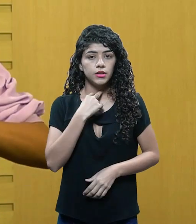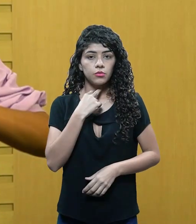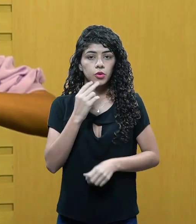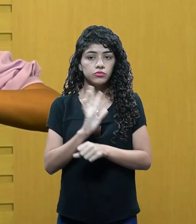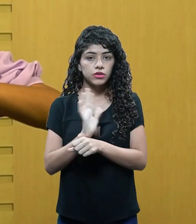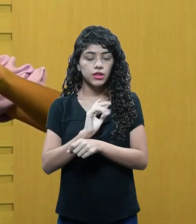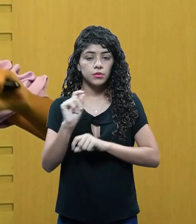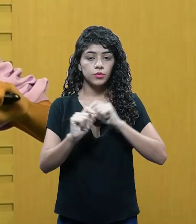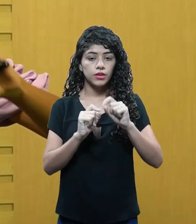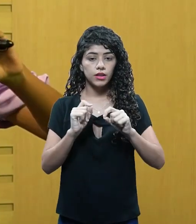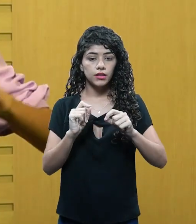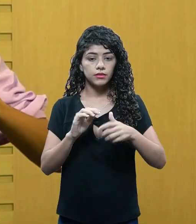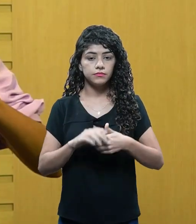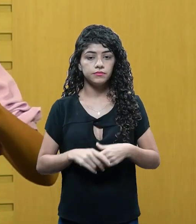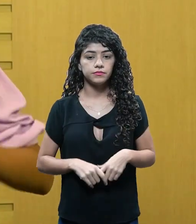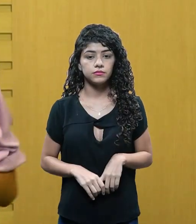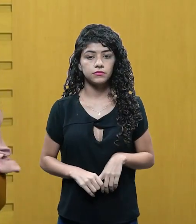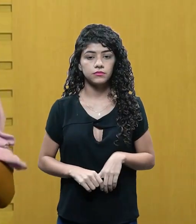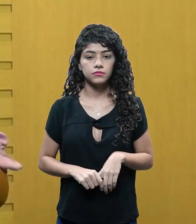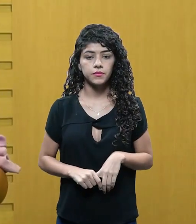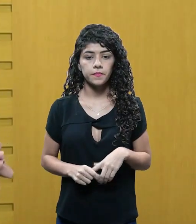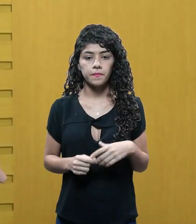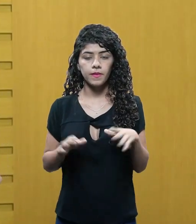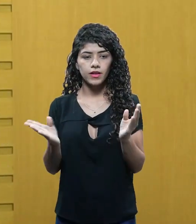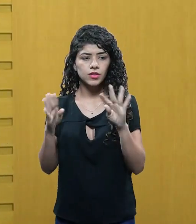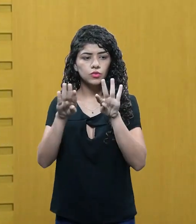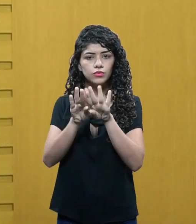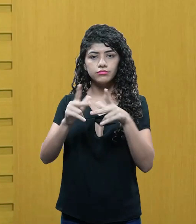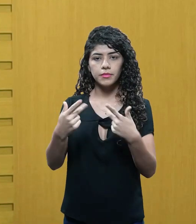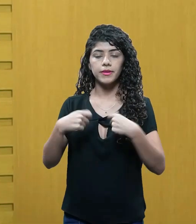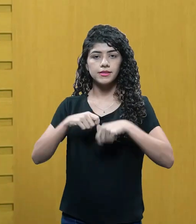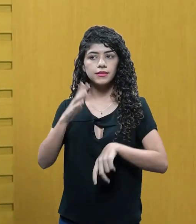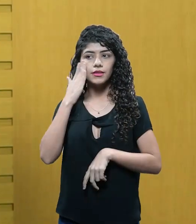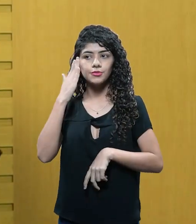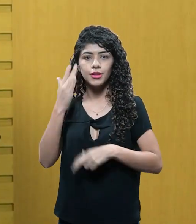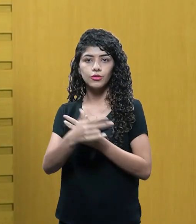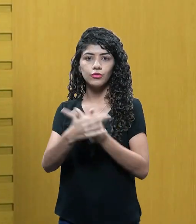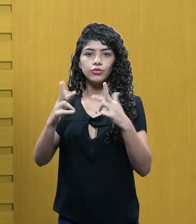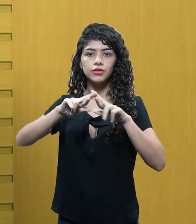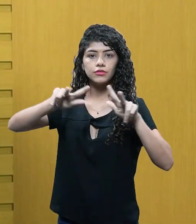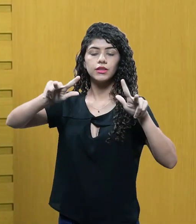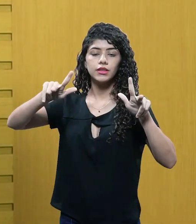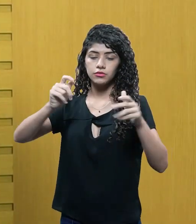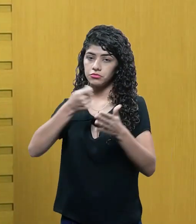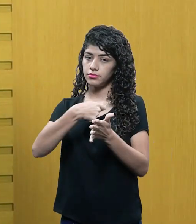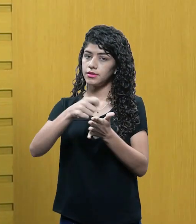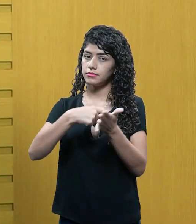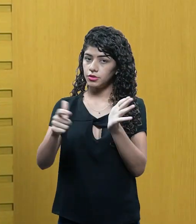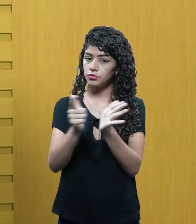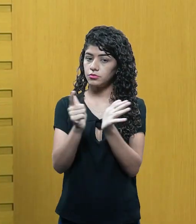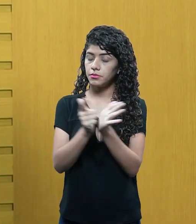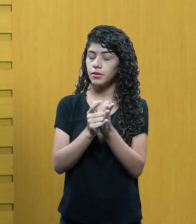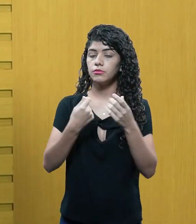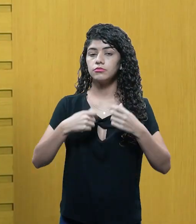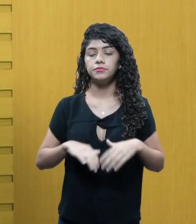não pode ser ambíguo no sentido de abrir para diversas interpretações sobre o que está escrito ali no